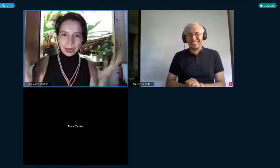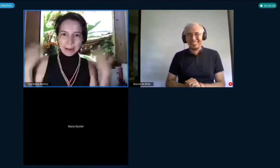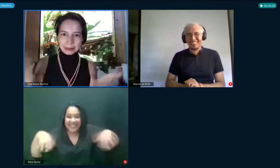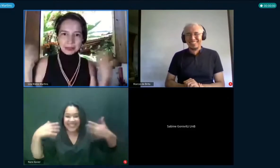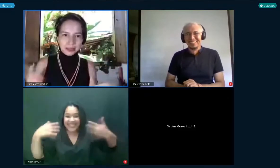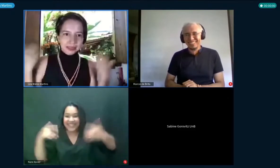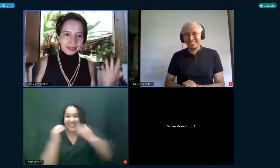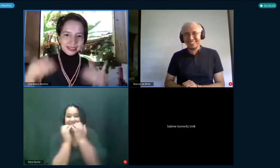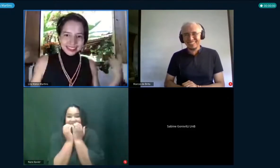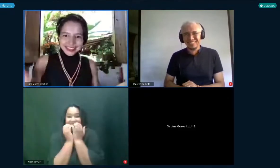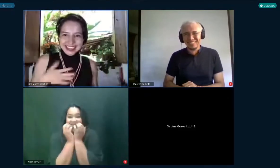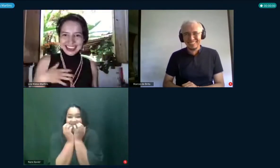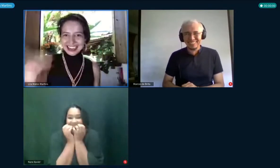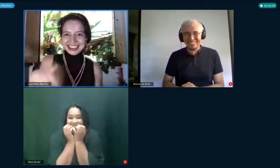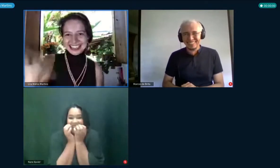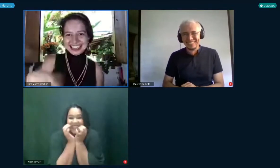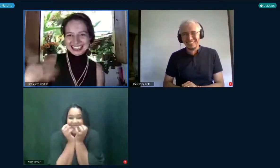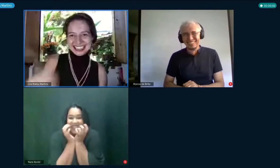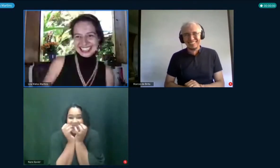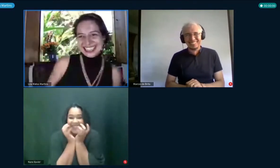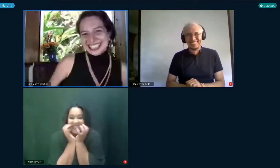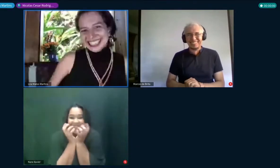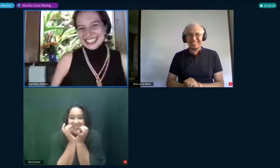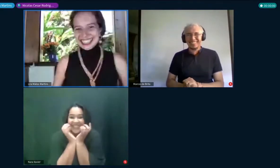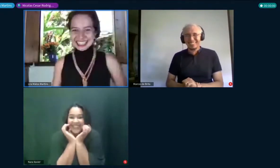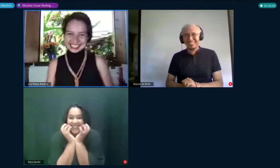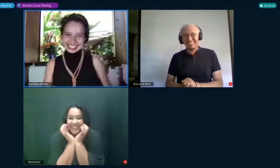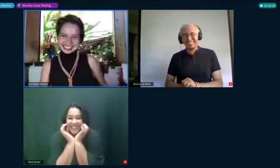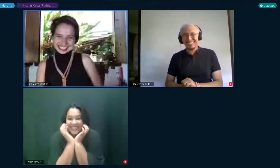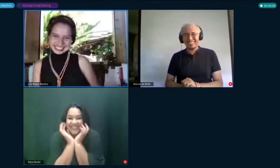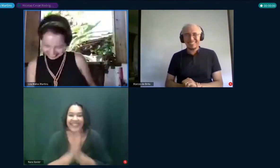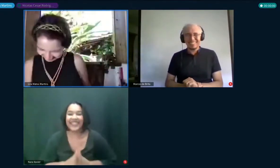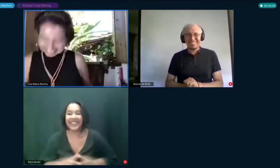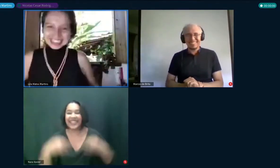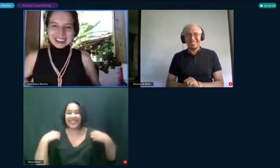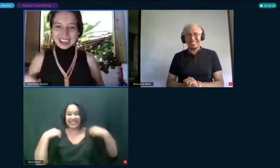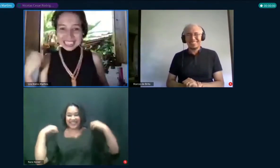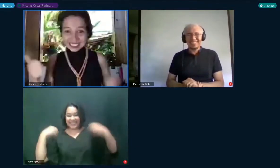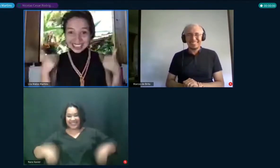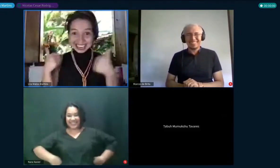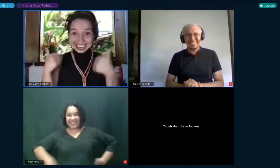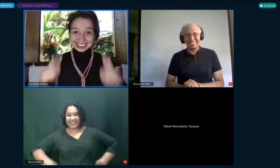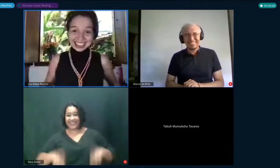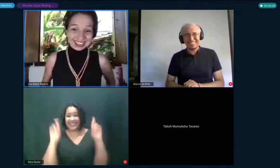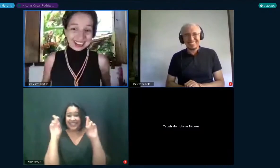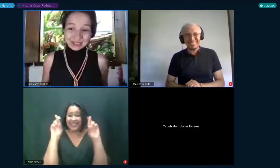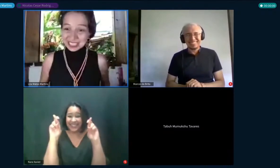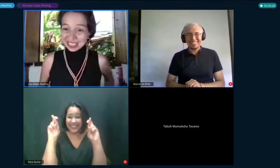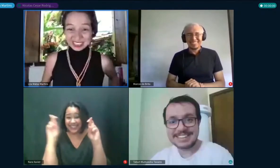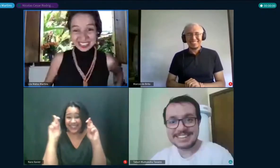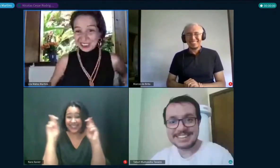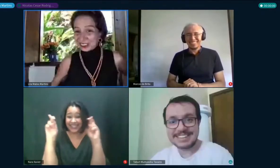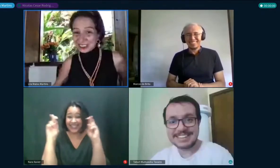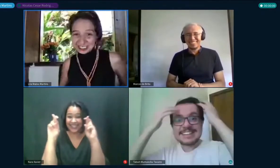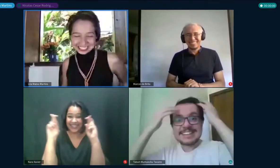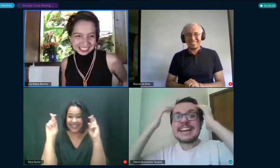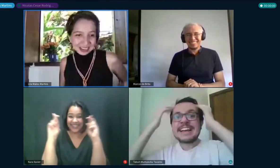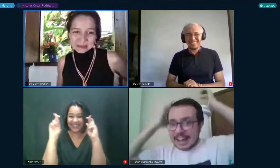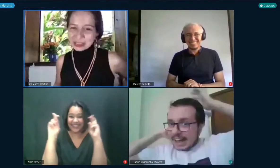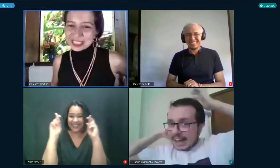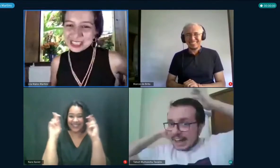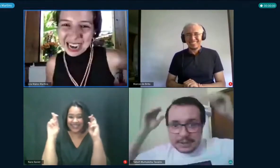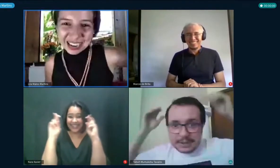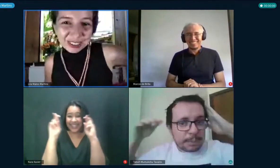rápido. pode abrir a câmera agora, pode abrir o